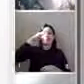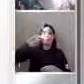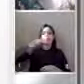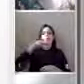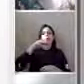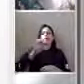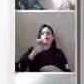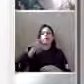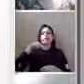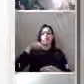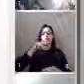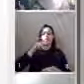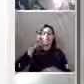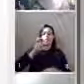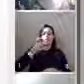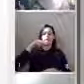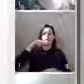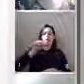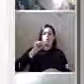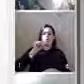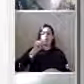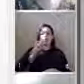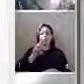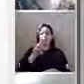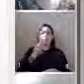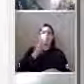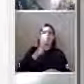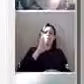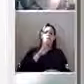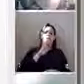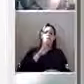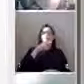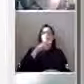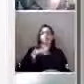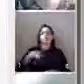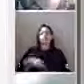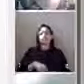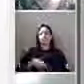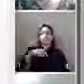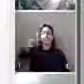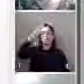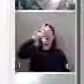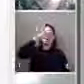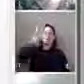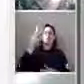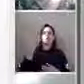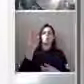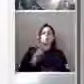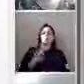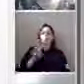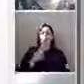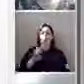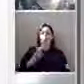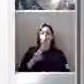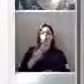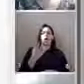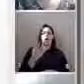etc. Moliner já restringe a Argentina, o Chile, o Peru, o Uruguai. Tá? Assim como um